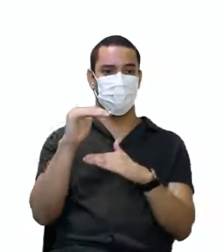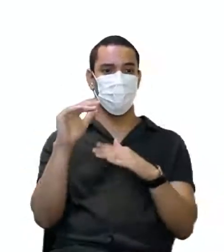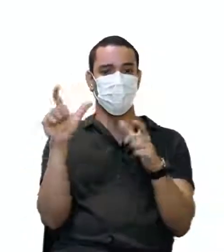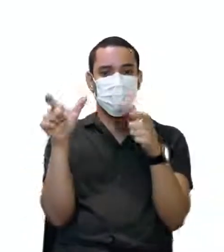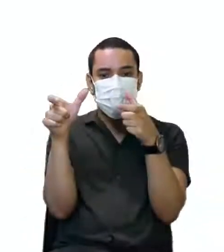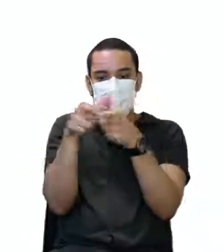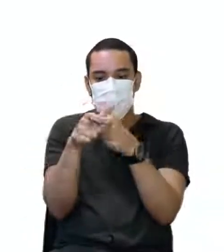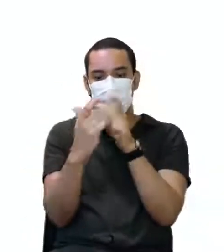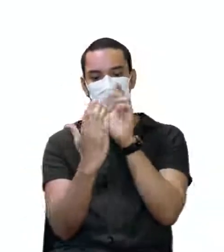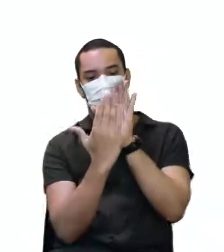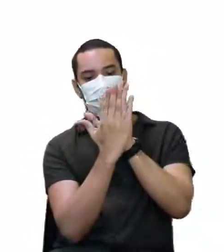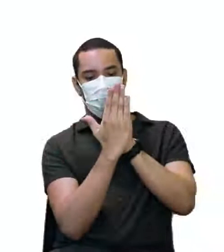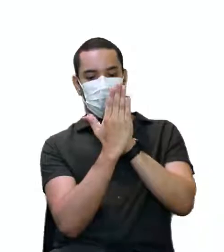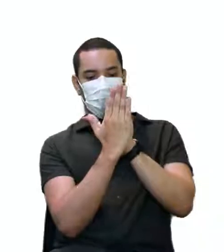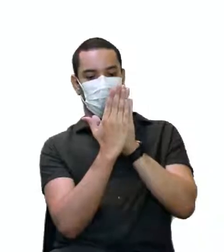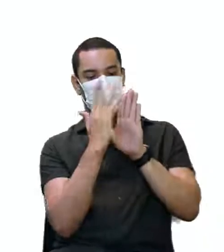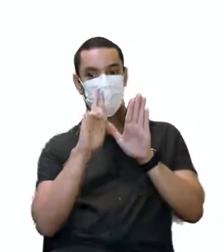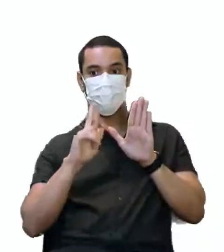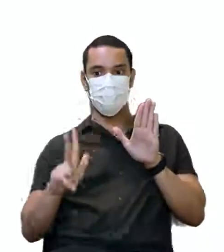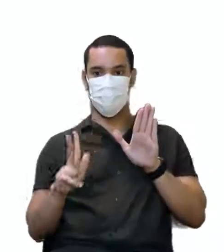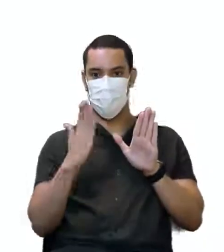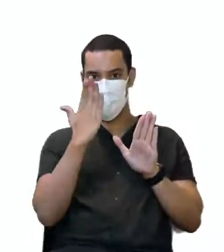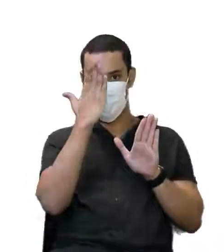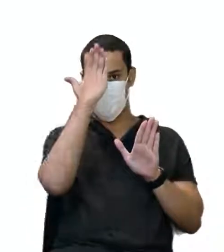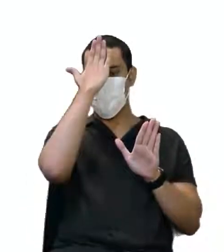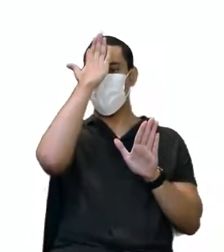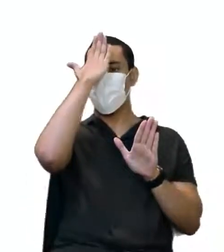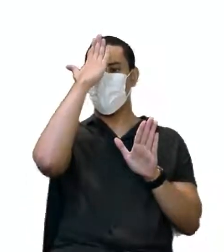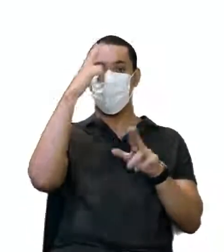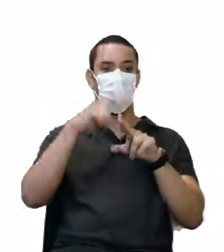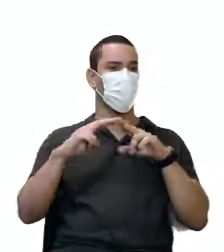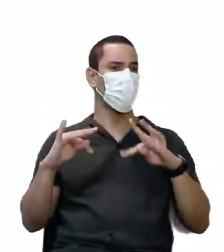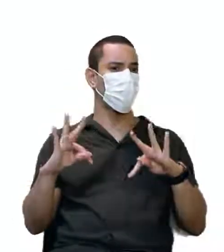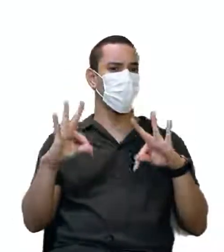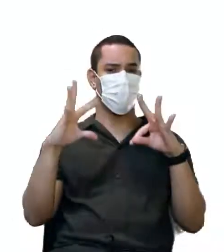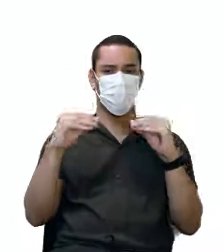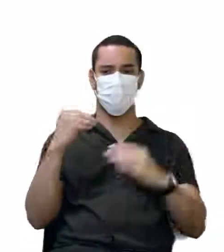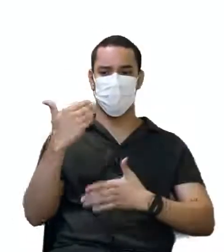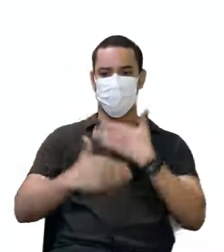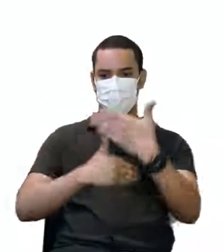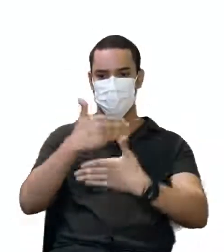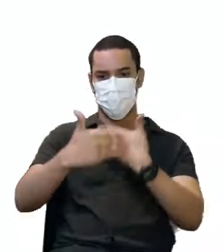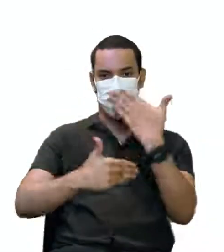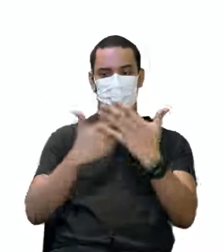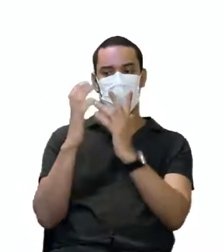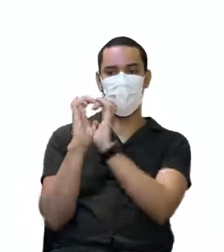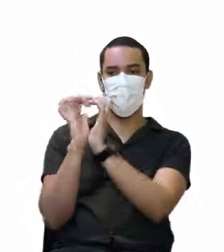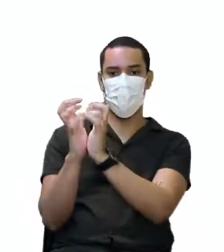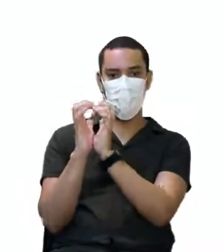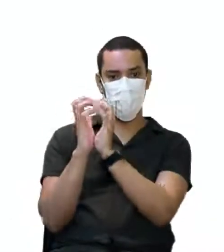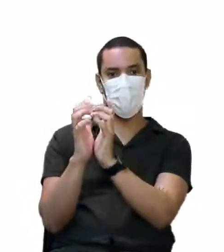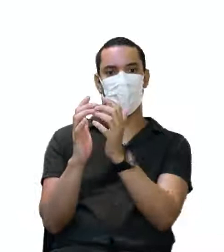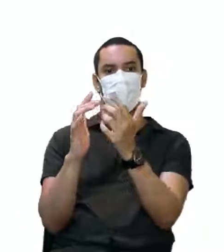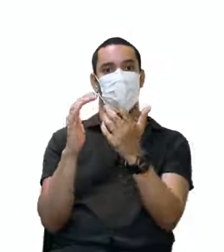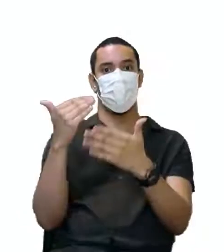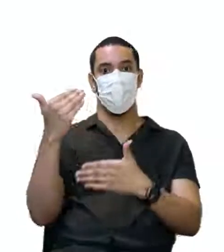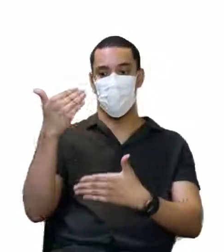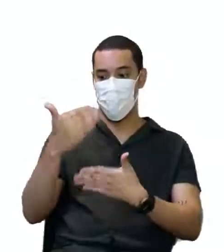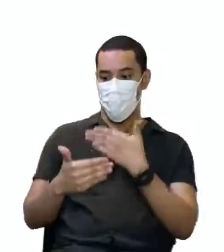estreita na região frontal, tá? Então, todo esse desenvolvimento do cérebro, do cerebelo,